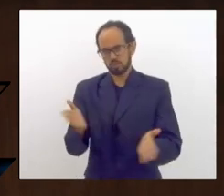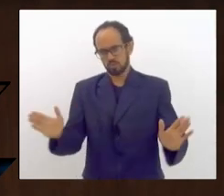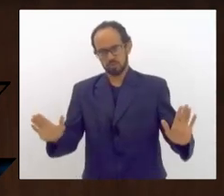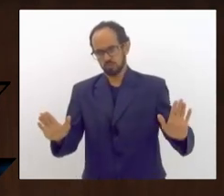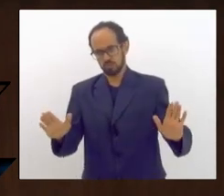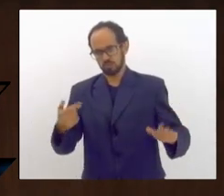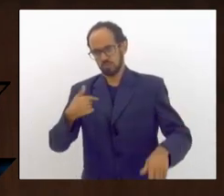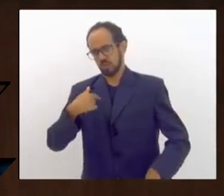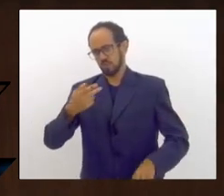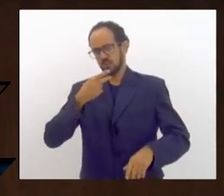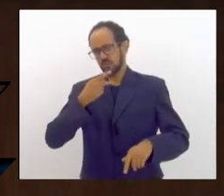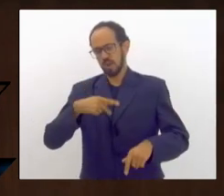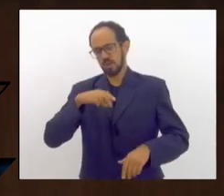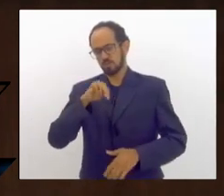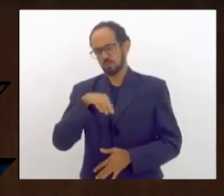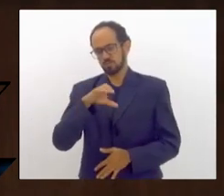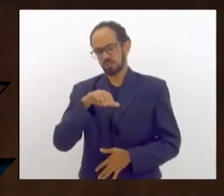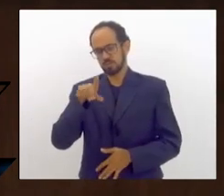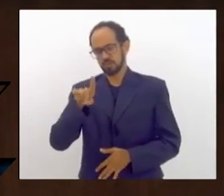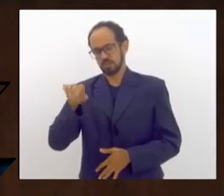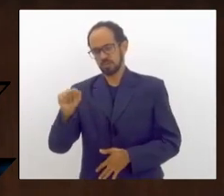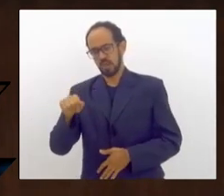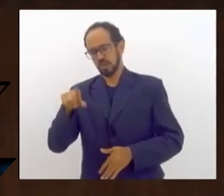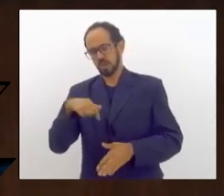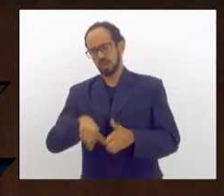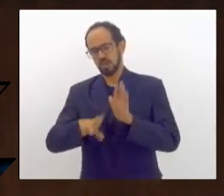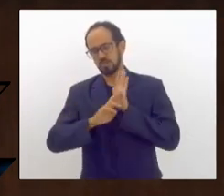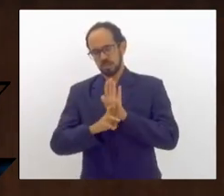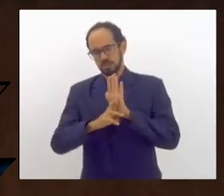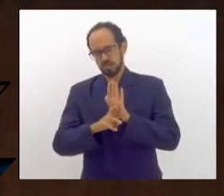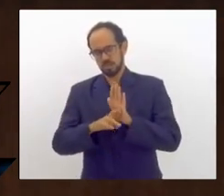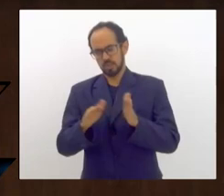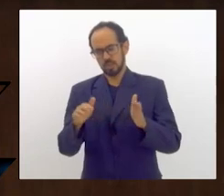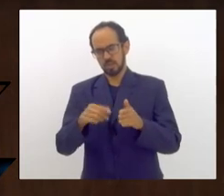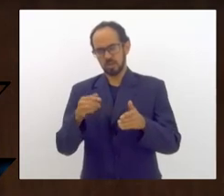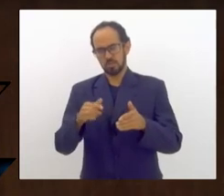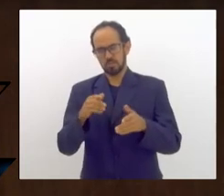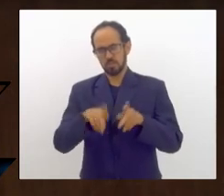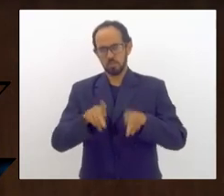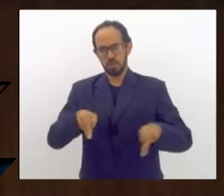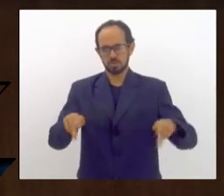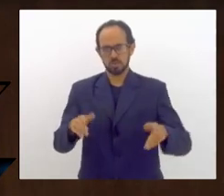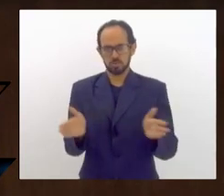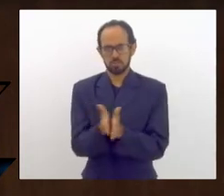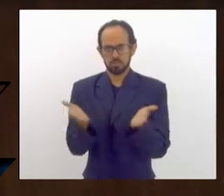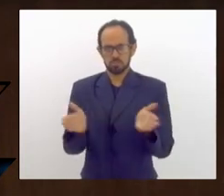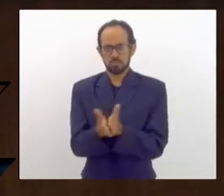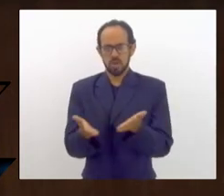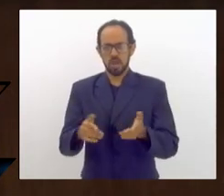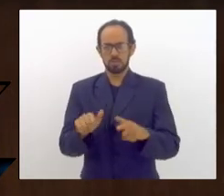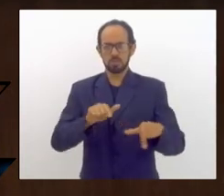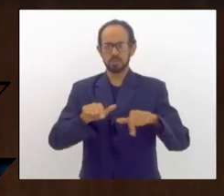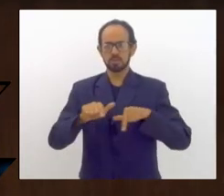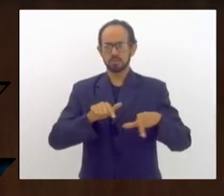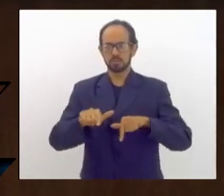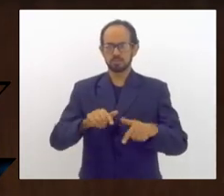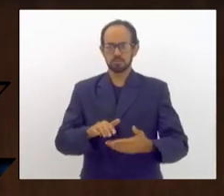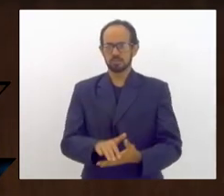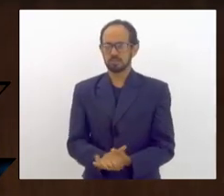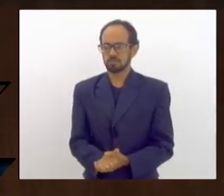aqui que o Emicida, né, representa o povo pobre e trabalhador, né? Inclusive, há uma